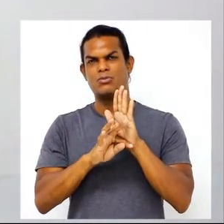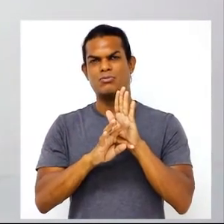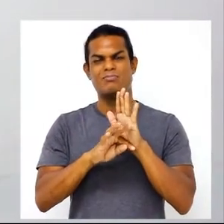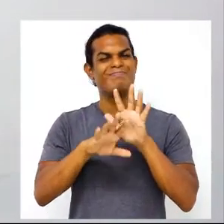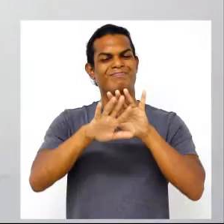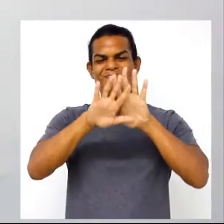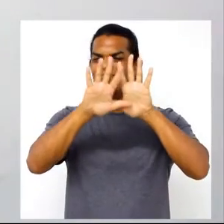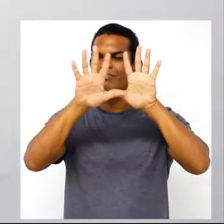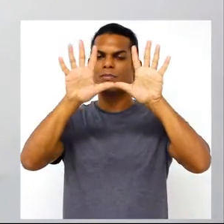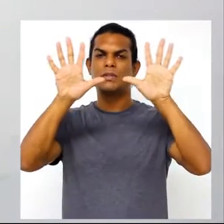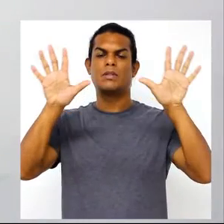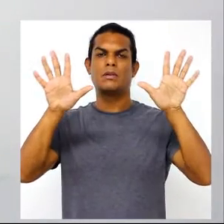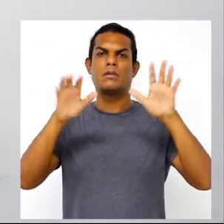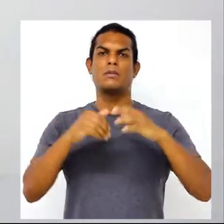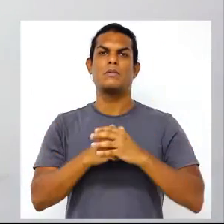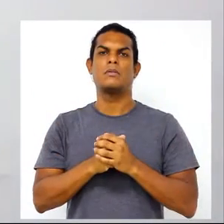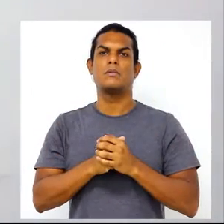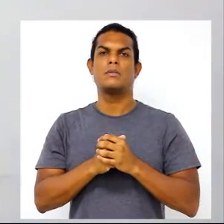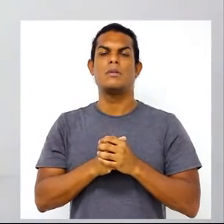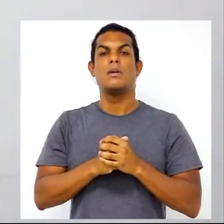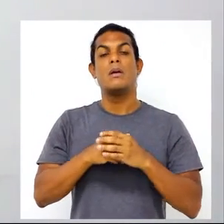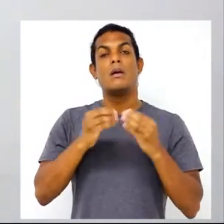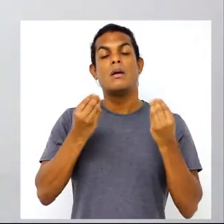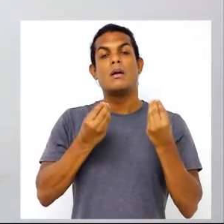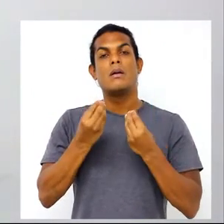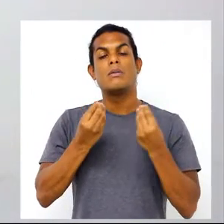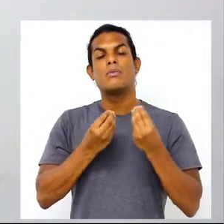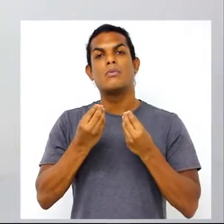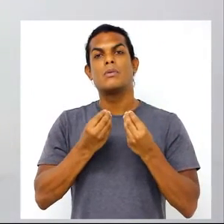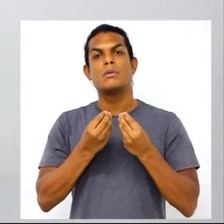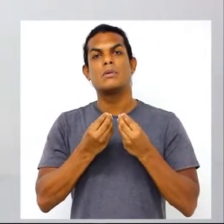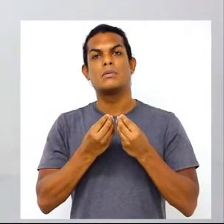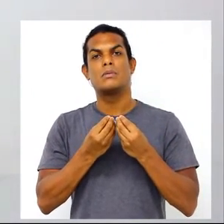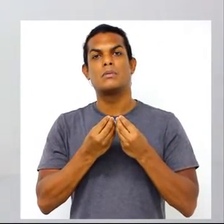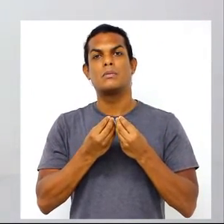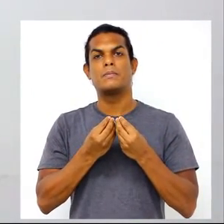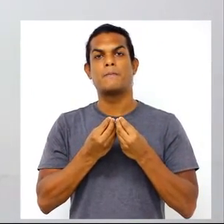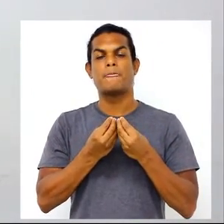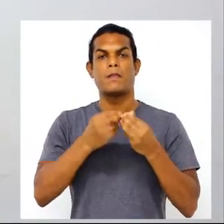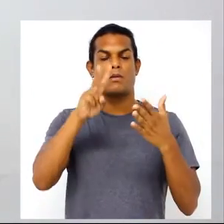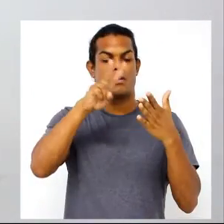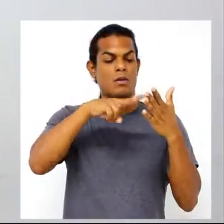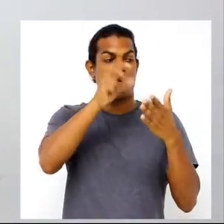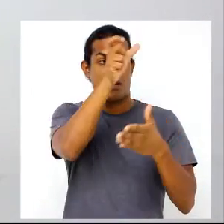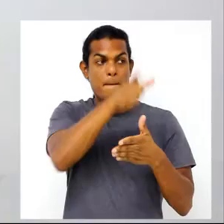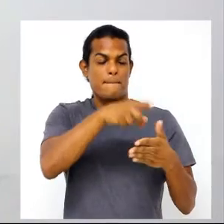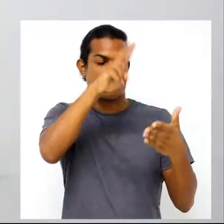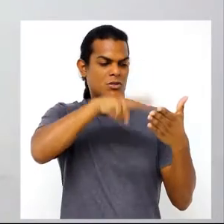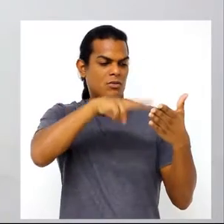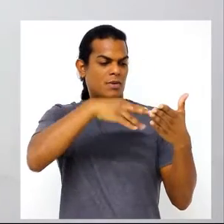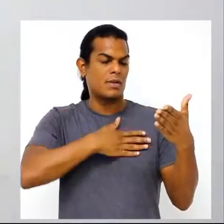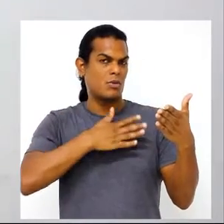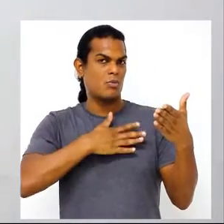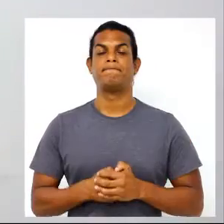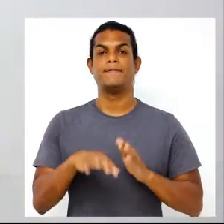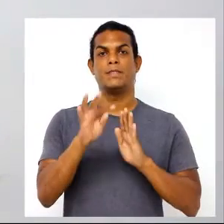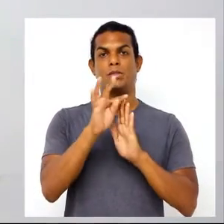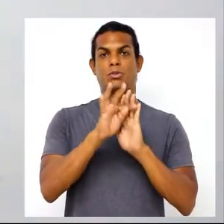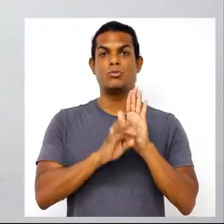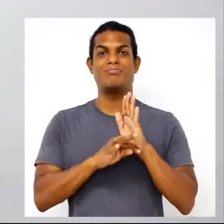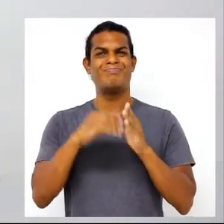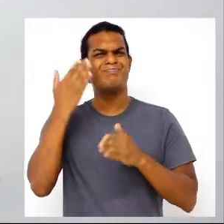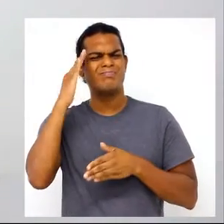texto incoerente. Incoerente é quando o meu receptor ou o leitor do meu